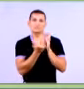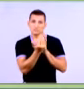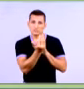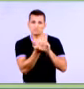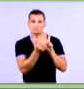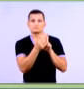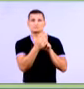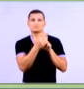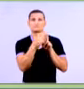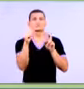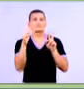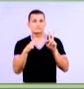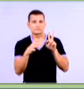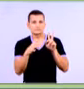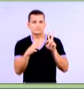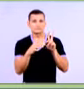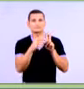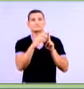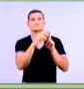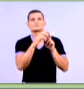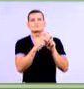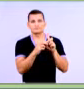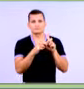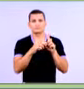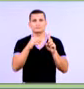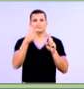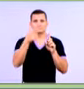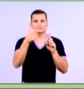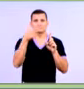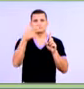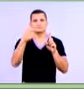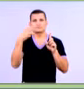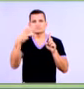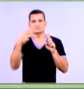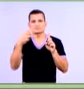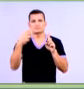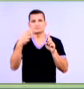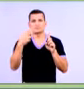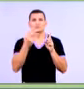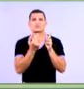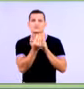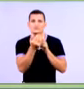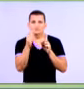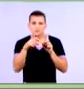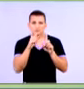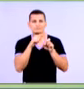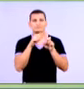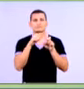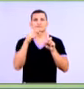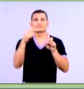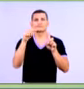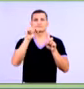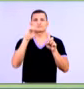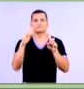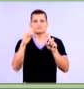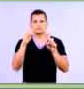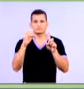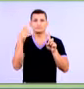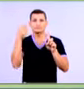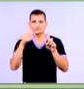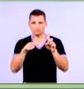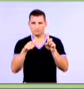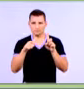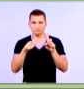fila. Então, quem vai sair? 223. E o meu início vai passar a ser quem? menos 80. Digo de